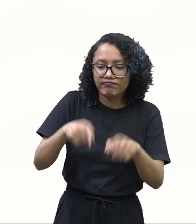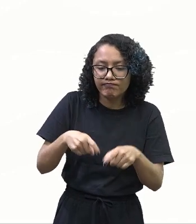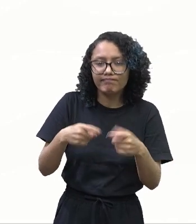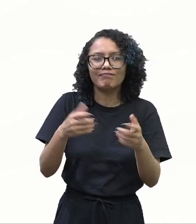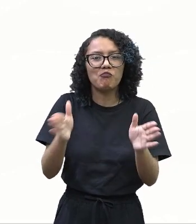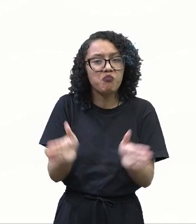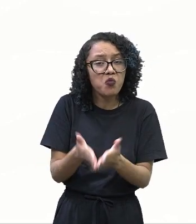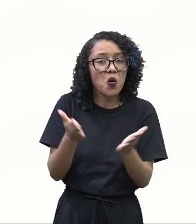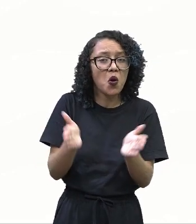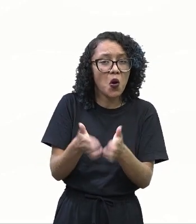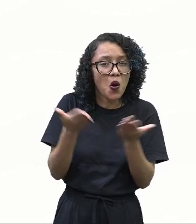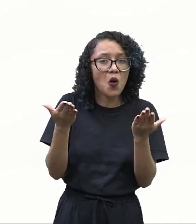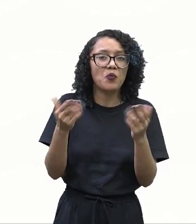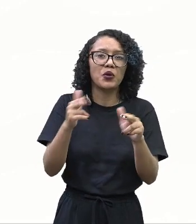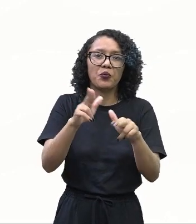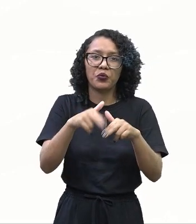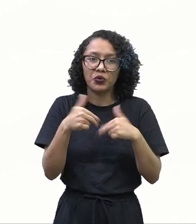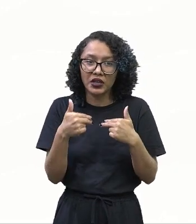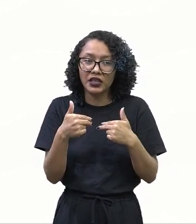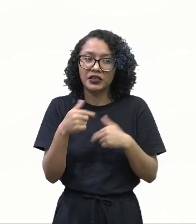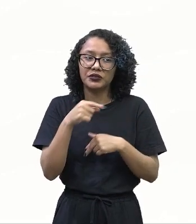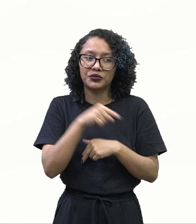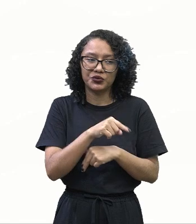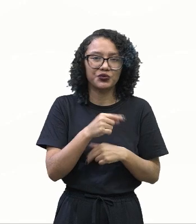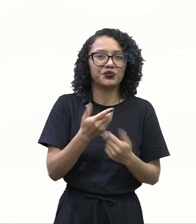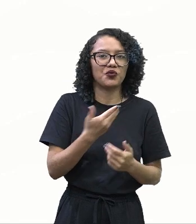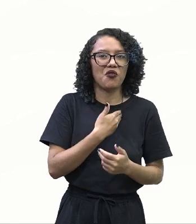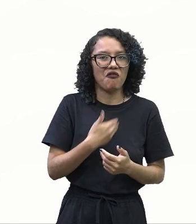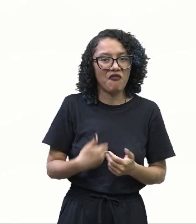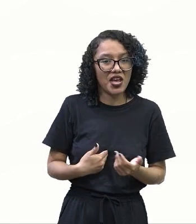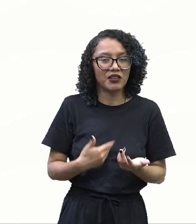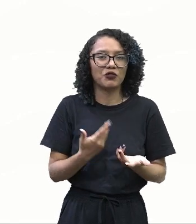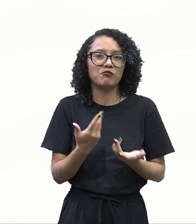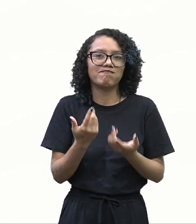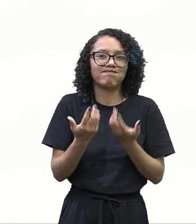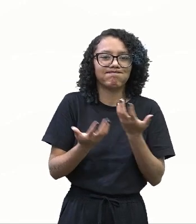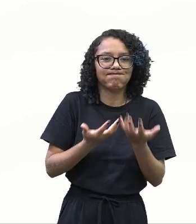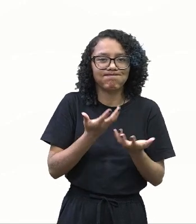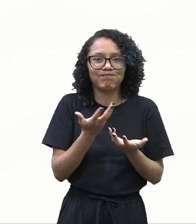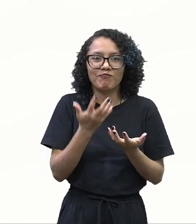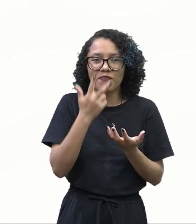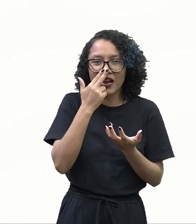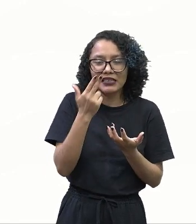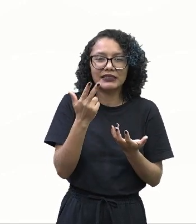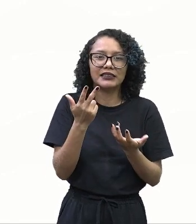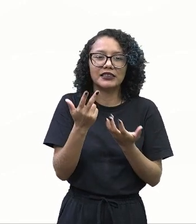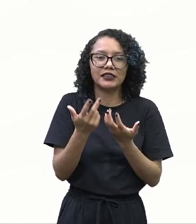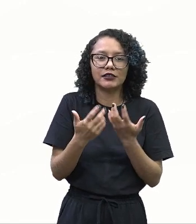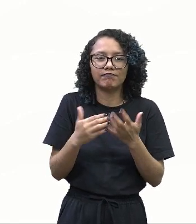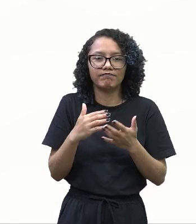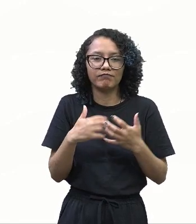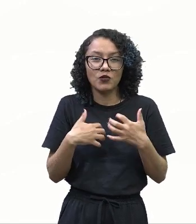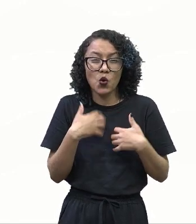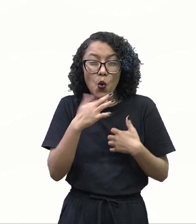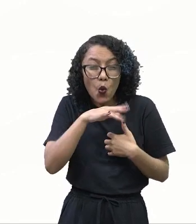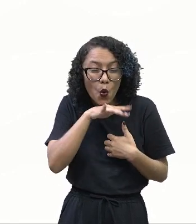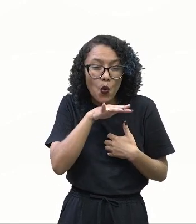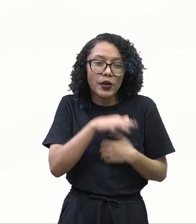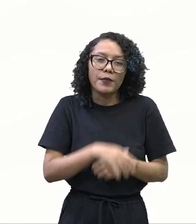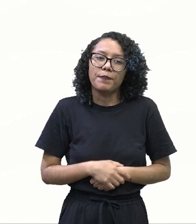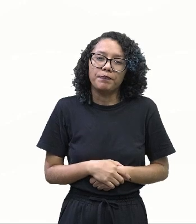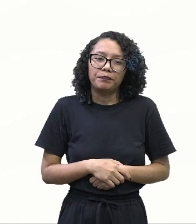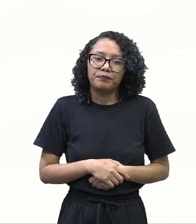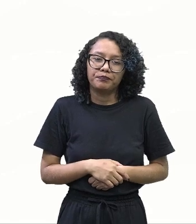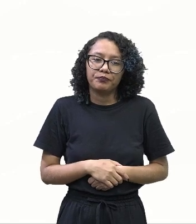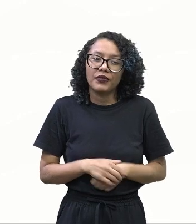isso não vai ser bom para a imagem da República. E a gente vai ter um registro muito importante desse movimento feito por